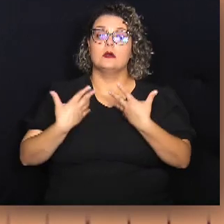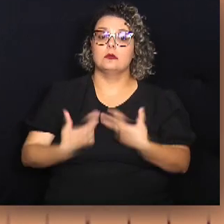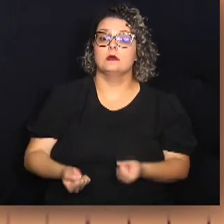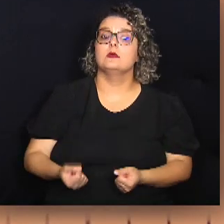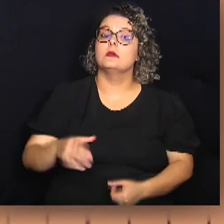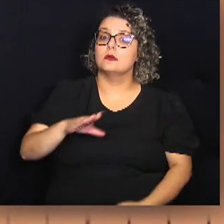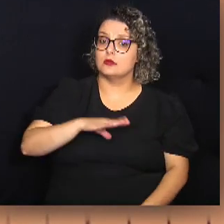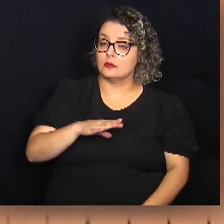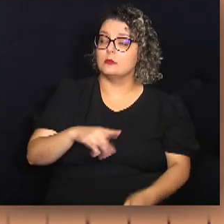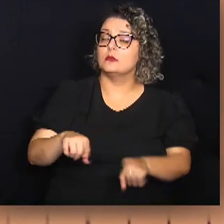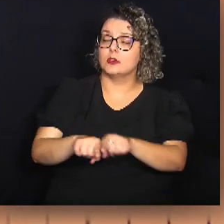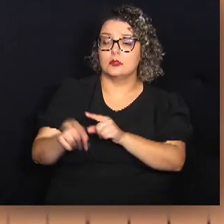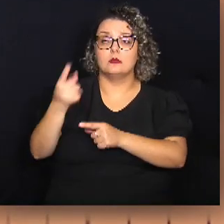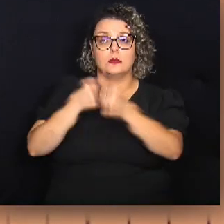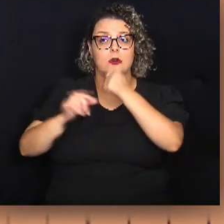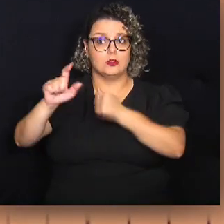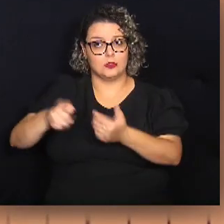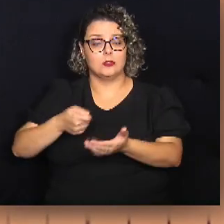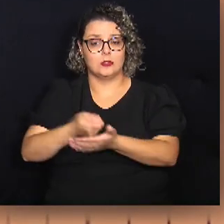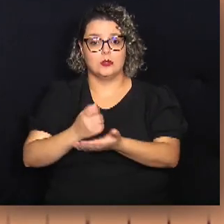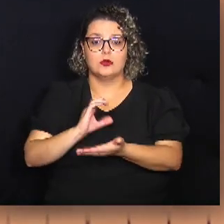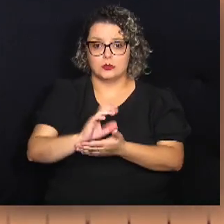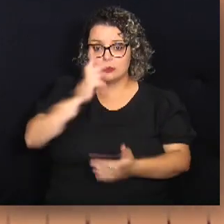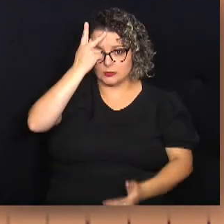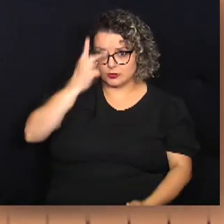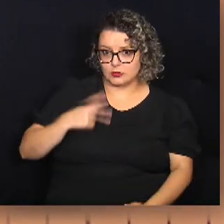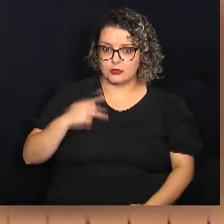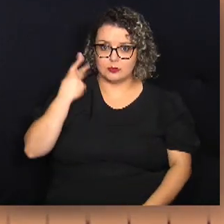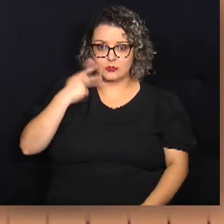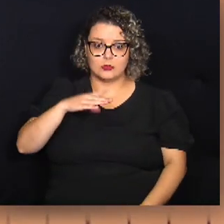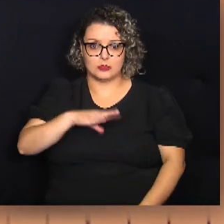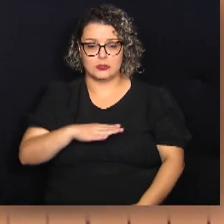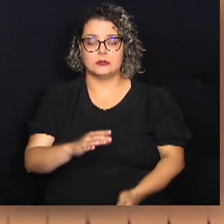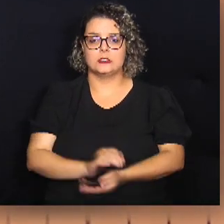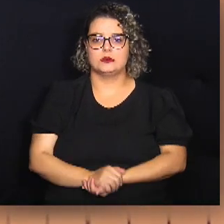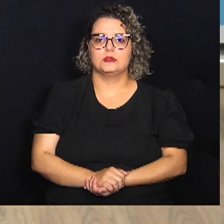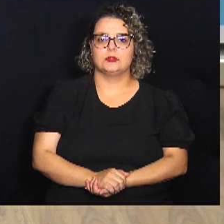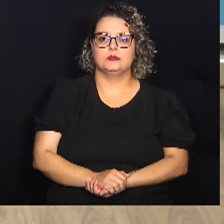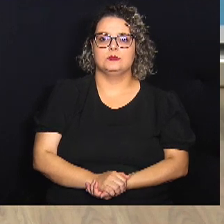emendas impositivas dos próprios vereadores do município.